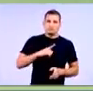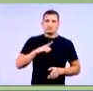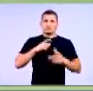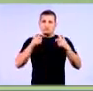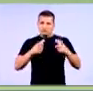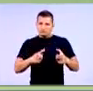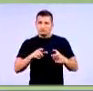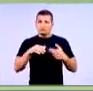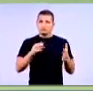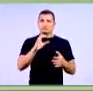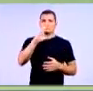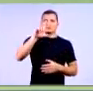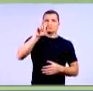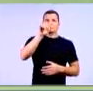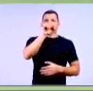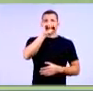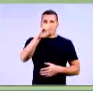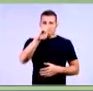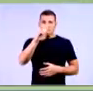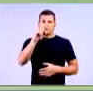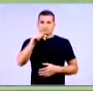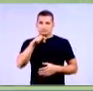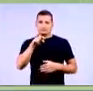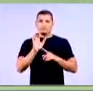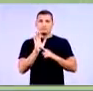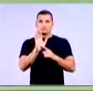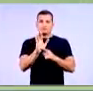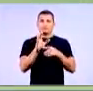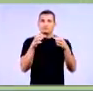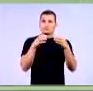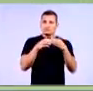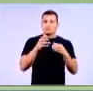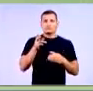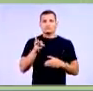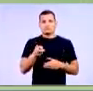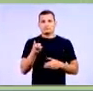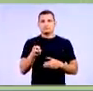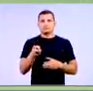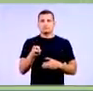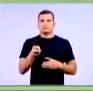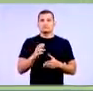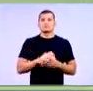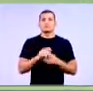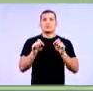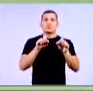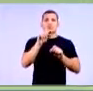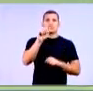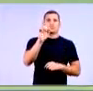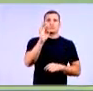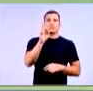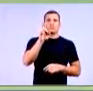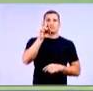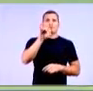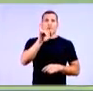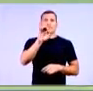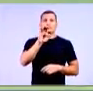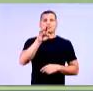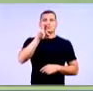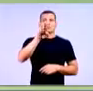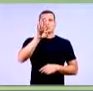um conjunto de objetos do mesmo tipo, correto? E o que vem a ser o atributo? É um conjunto